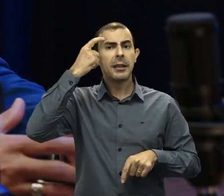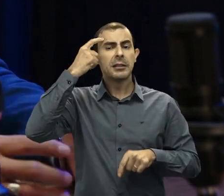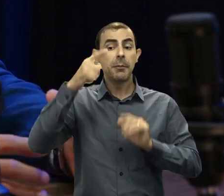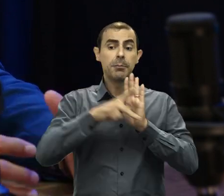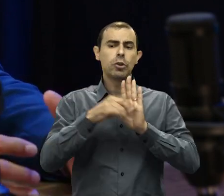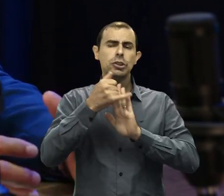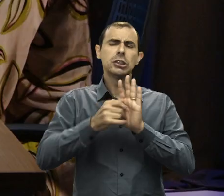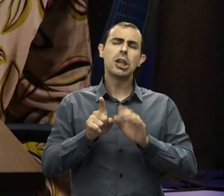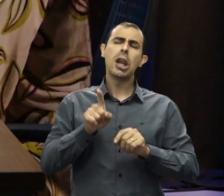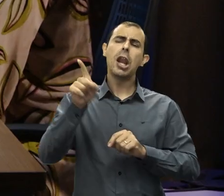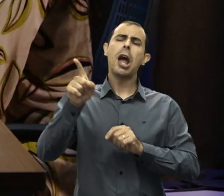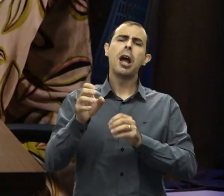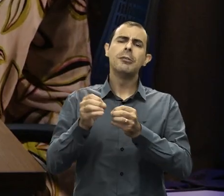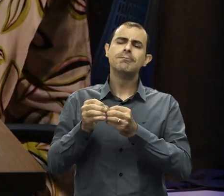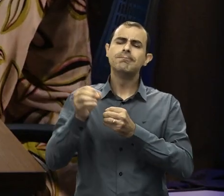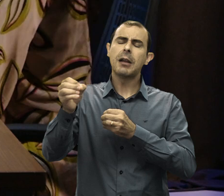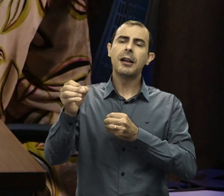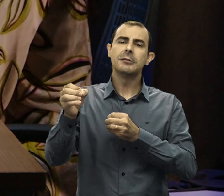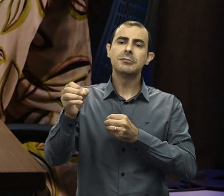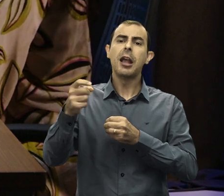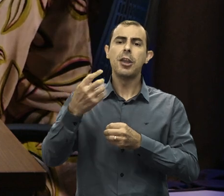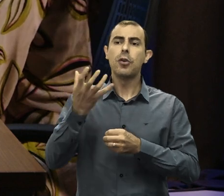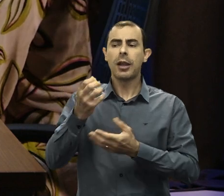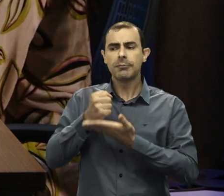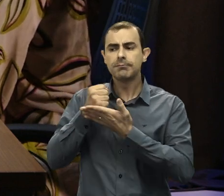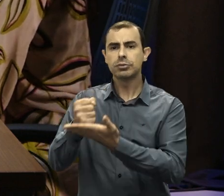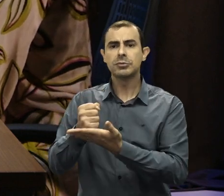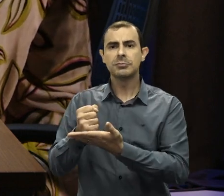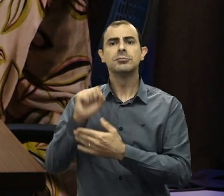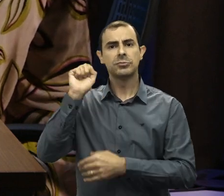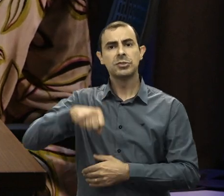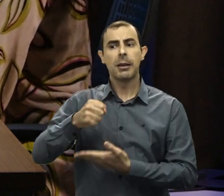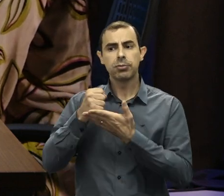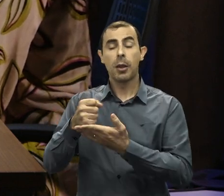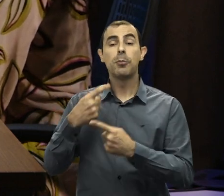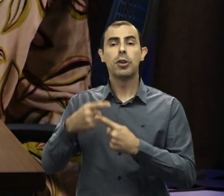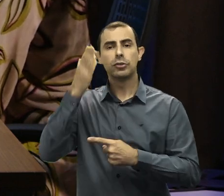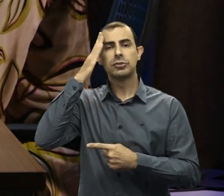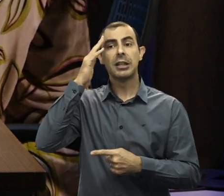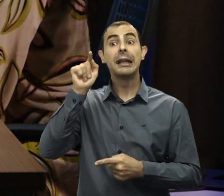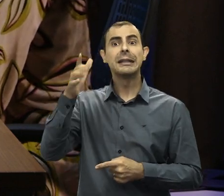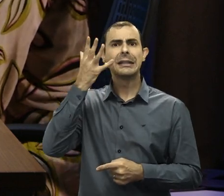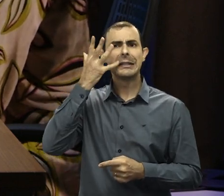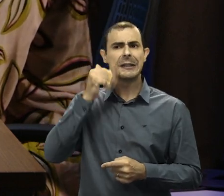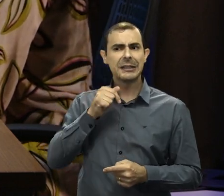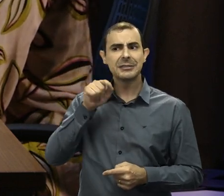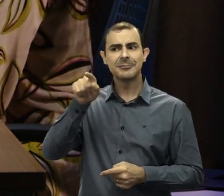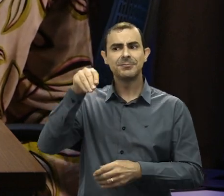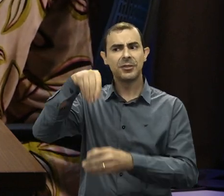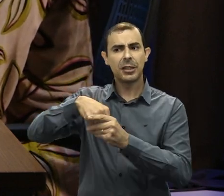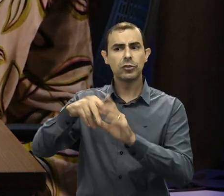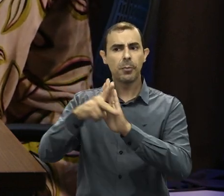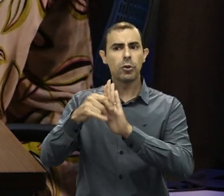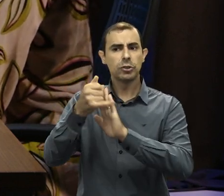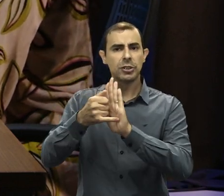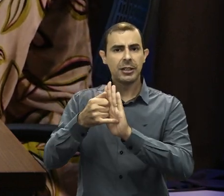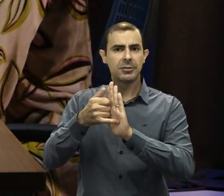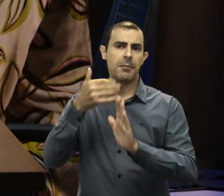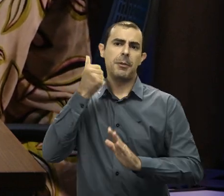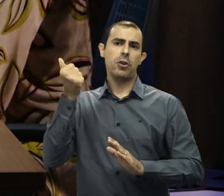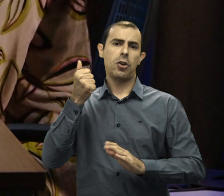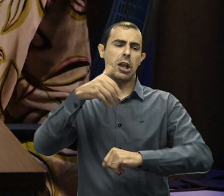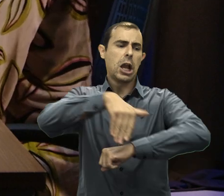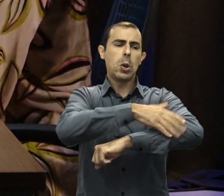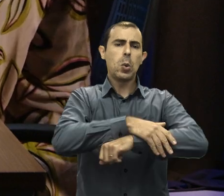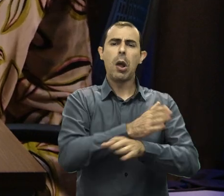lá no bairro que quer apoio, eu procuro apoiar, porque eu sei que se a criança estiver ali no projeto e não estiver na